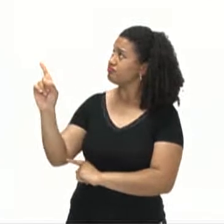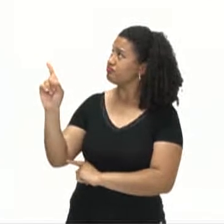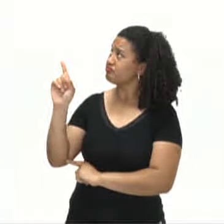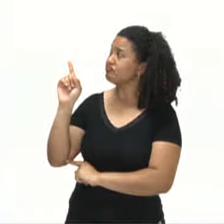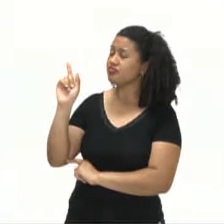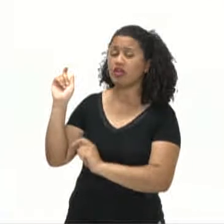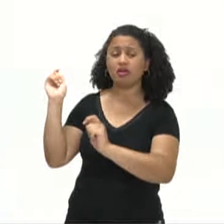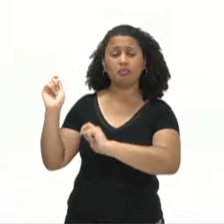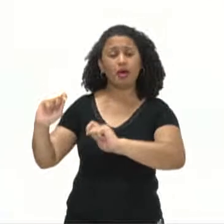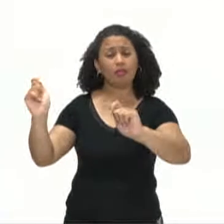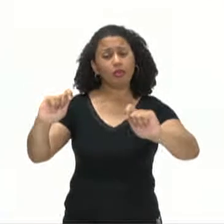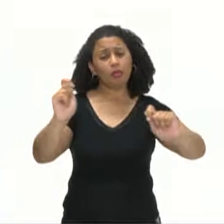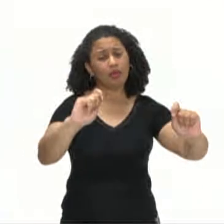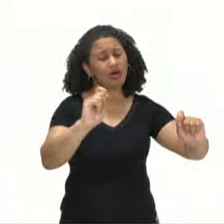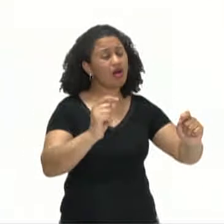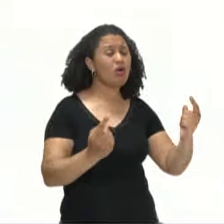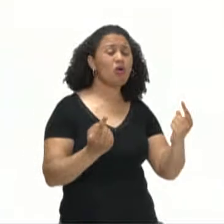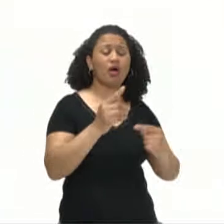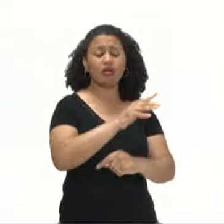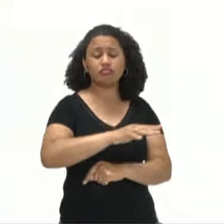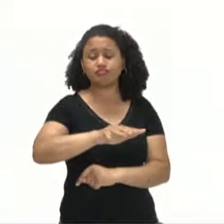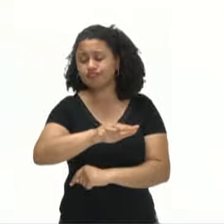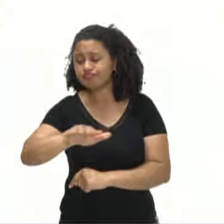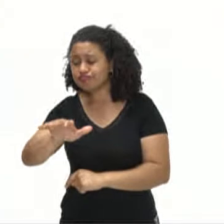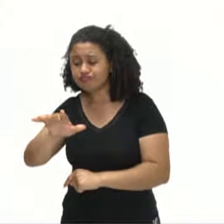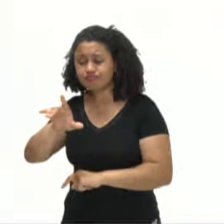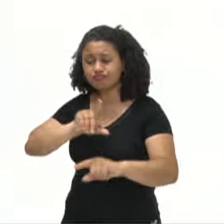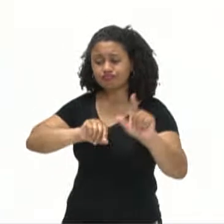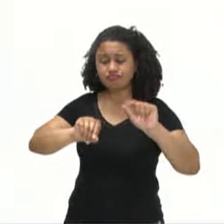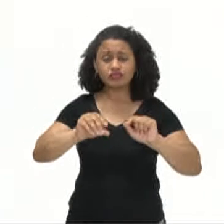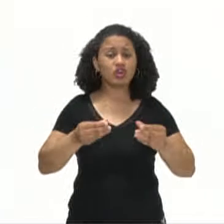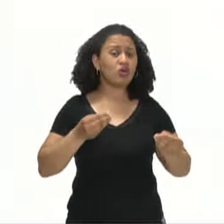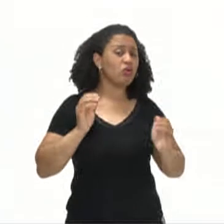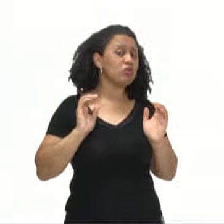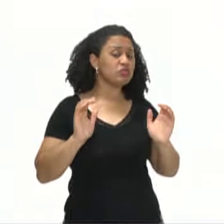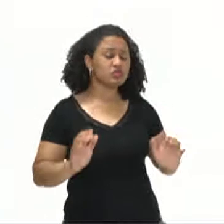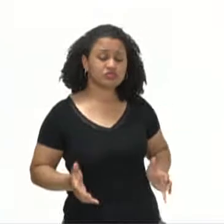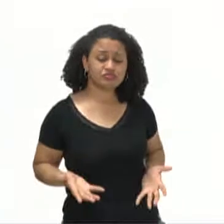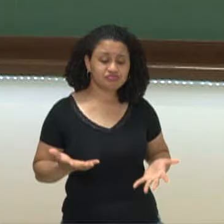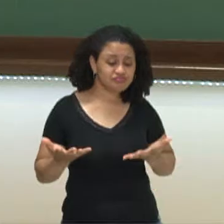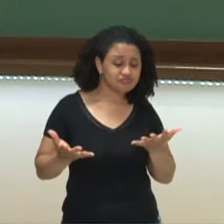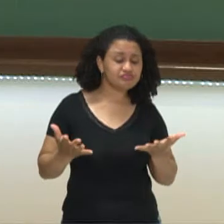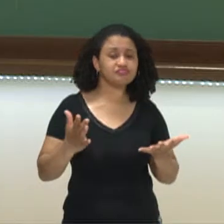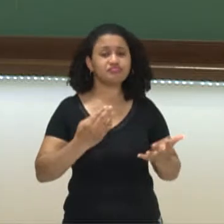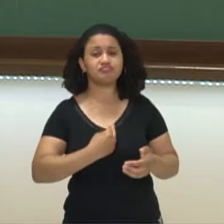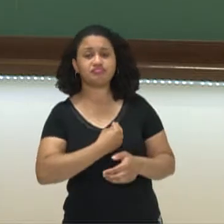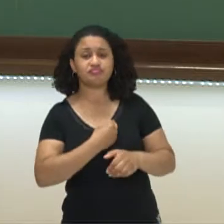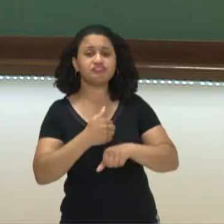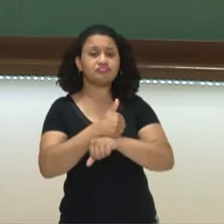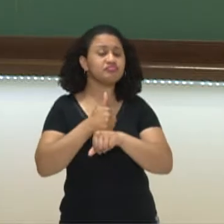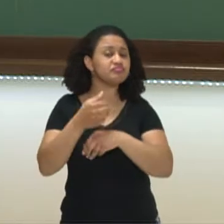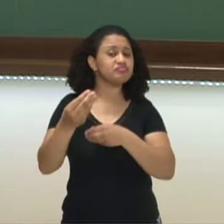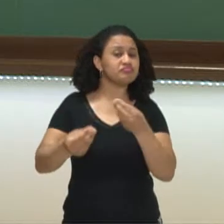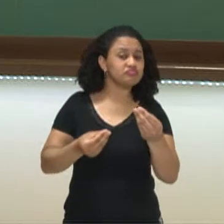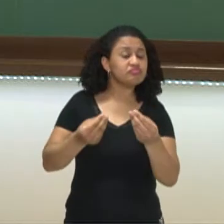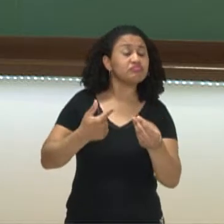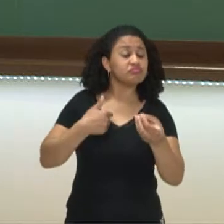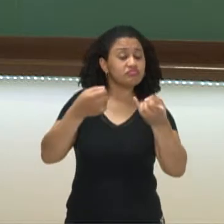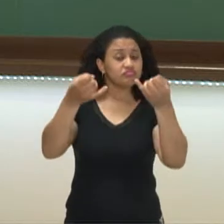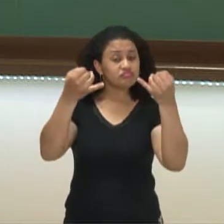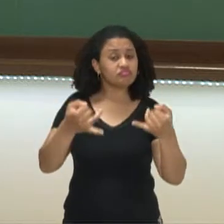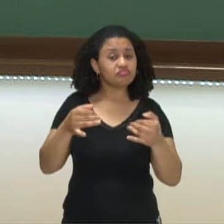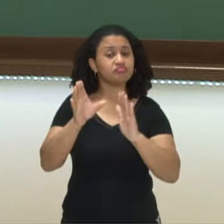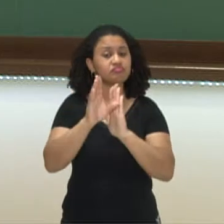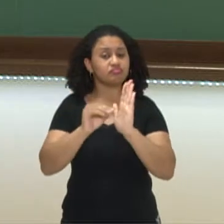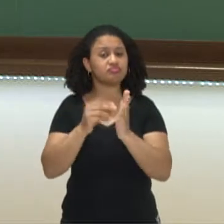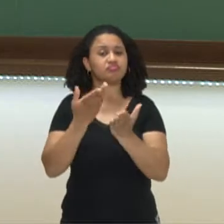área escolher? Como se comportar, a maneira de conduzir a sua vida profissional. Nós vamos conversar sobre isso nessa